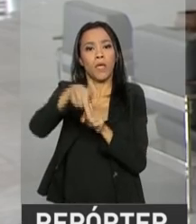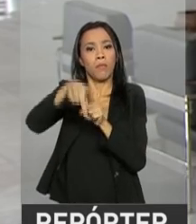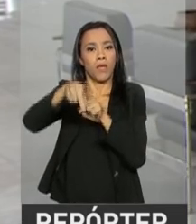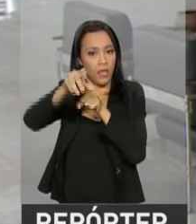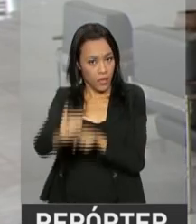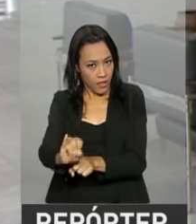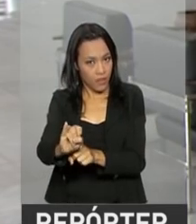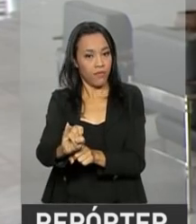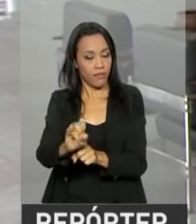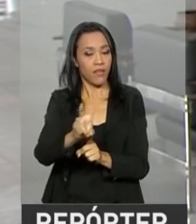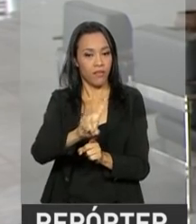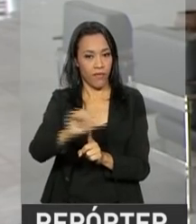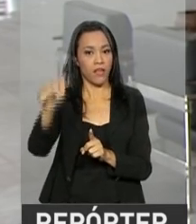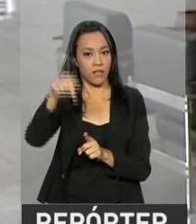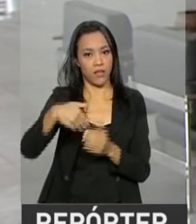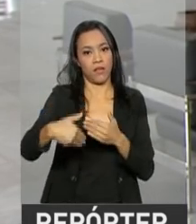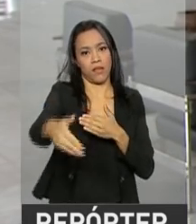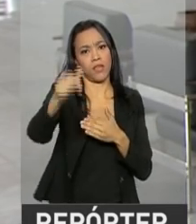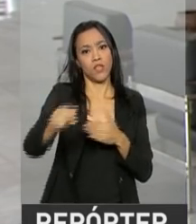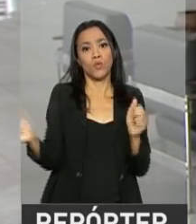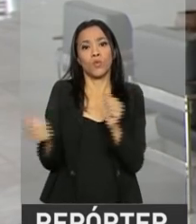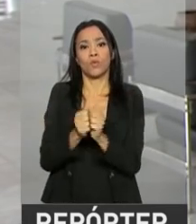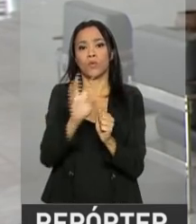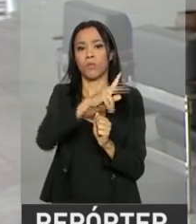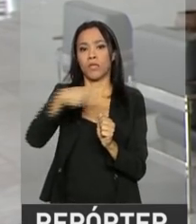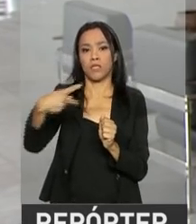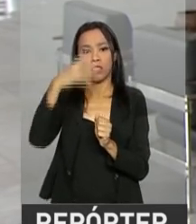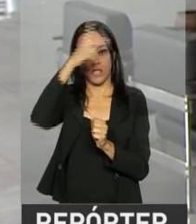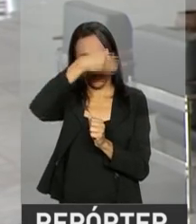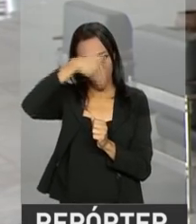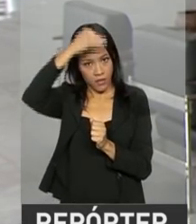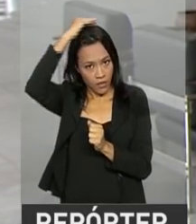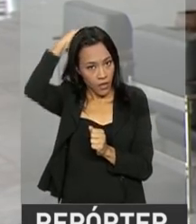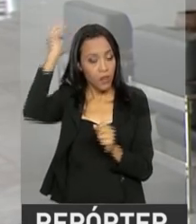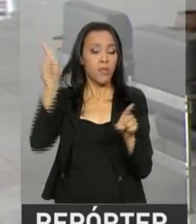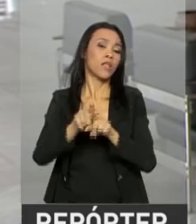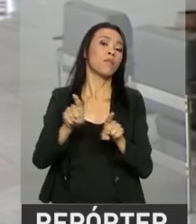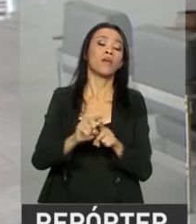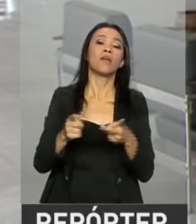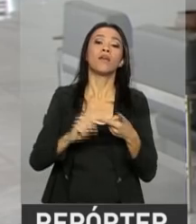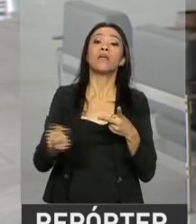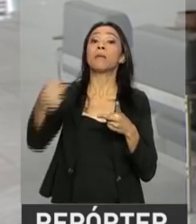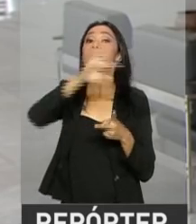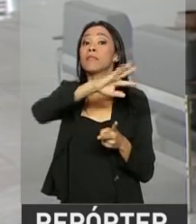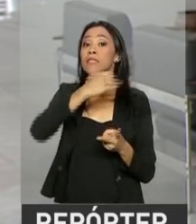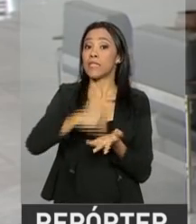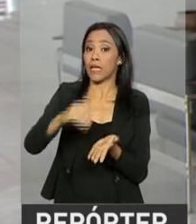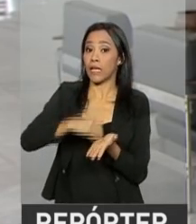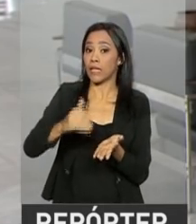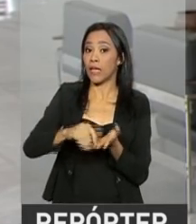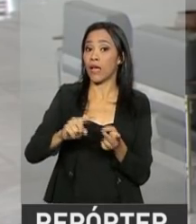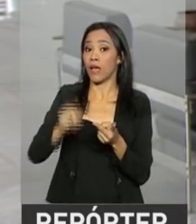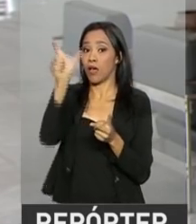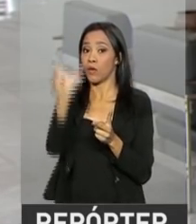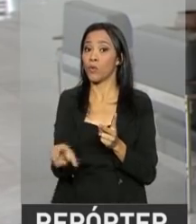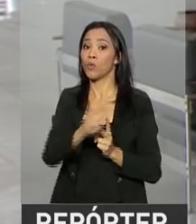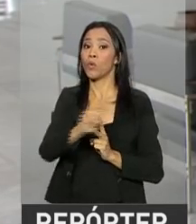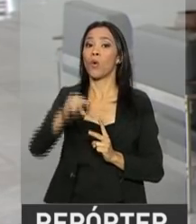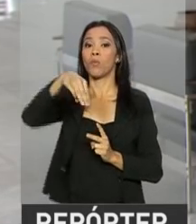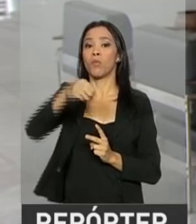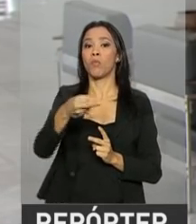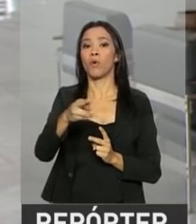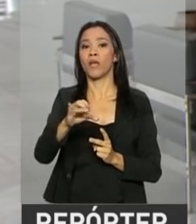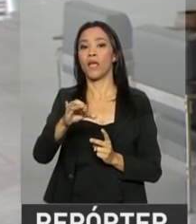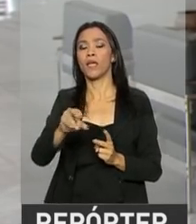aqui no Palácio do Planalto, com o presidente Michel Temer. Também participa o secretário executivo do PPI, secretário Moreira Franco, o ministro da Fazenda,